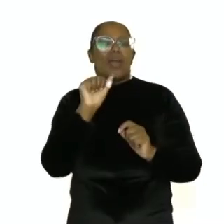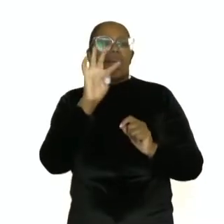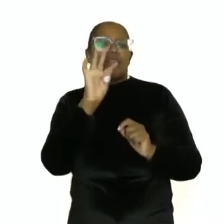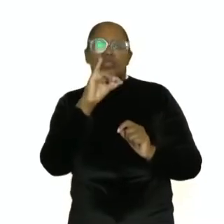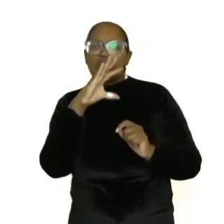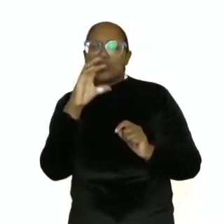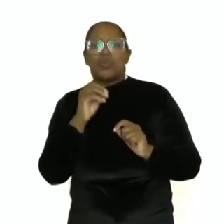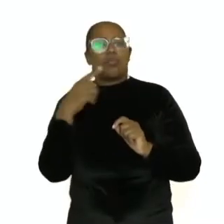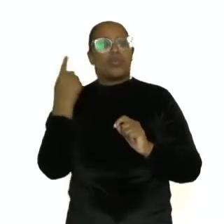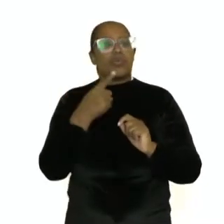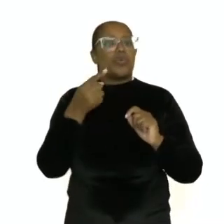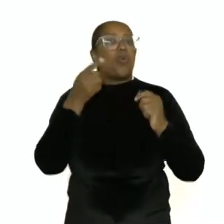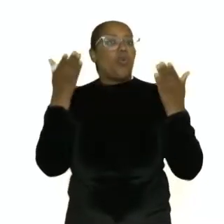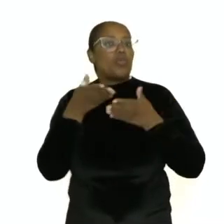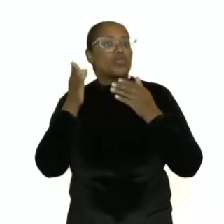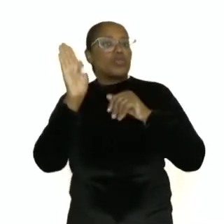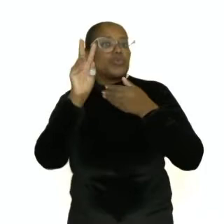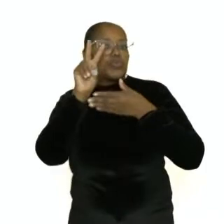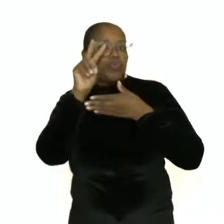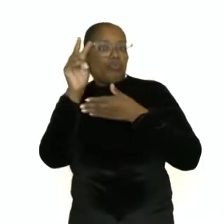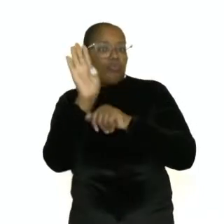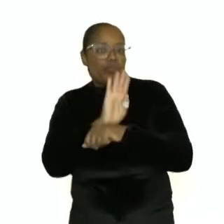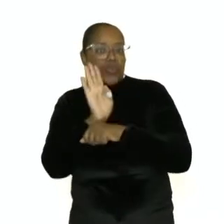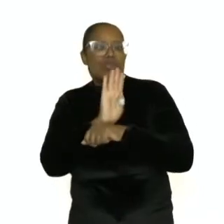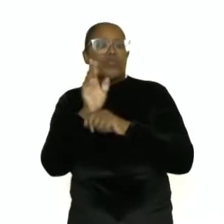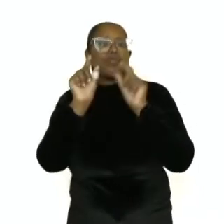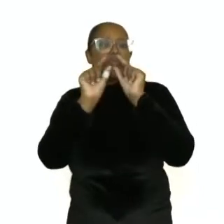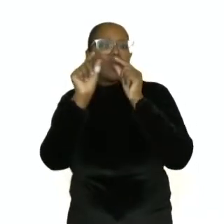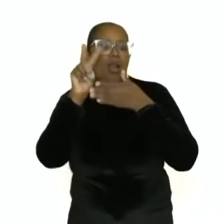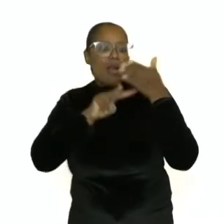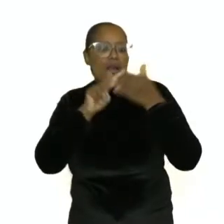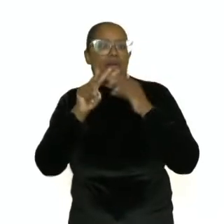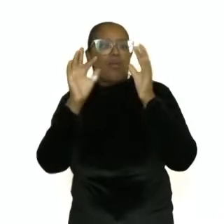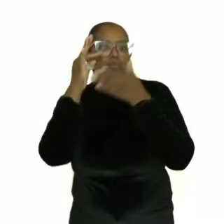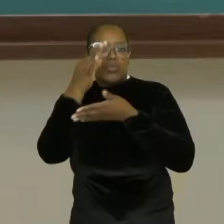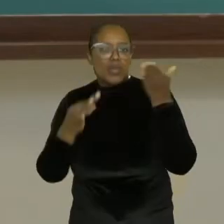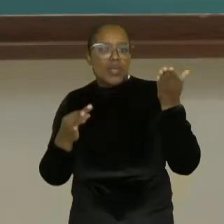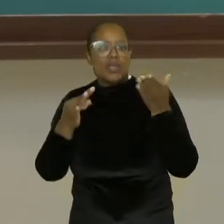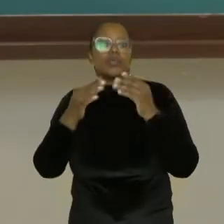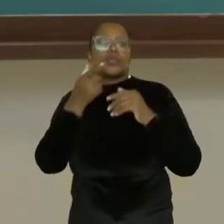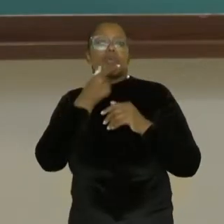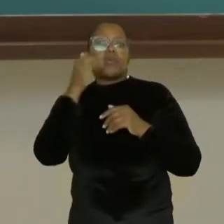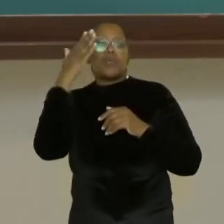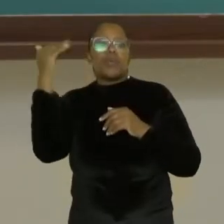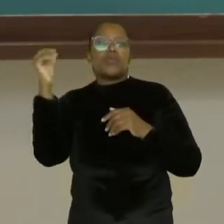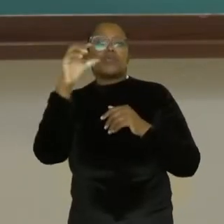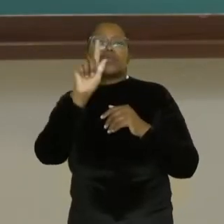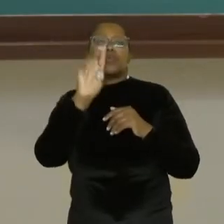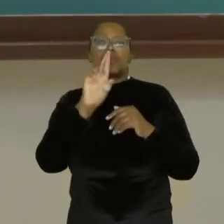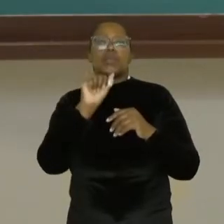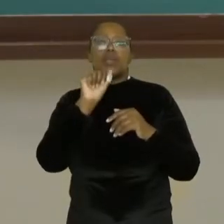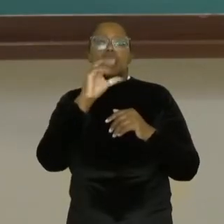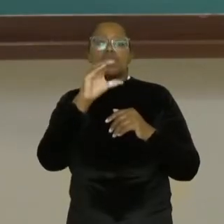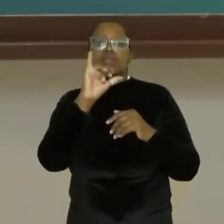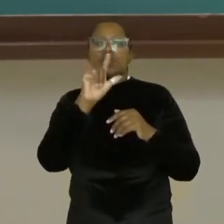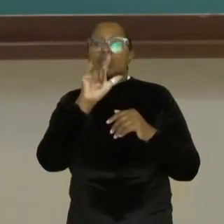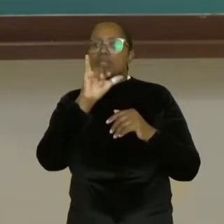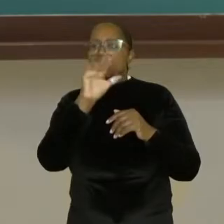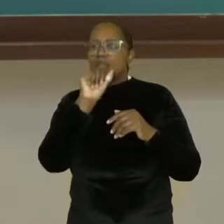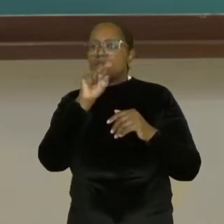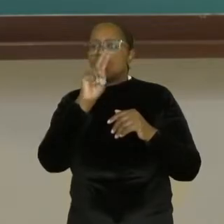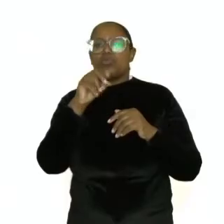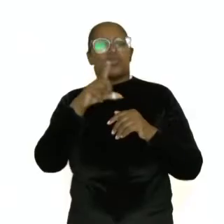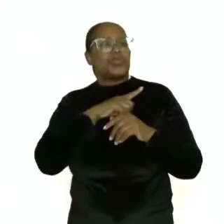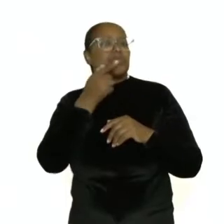fantástico? Nesse vídeo leremos um trecho de um texto, Terra dos Meninos Pelados, de Graciliano Ramos. Havia um menino diferente dos